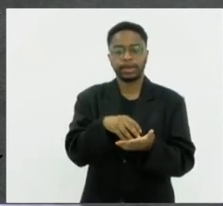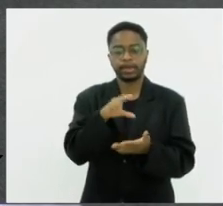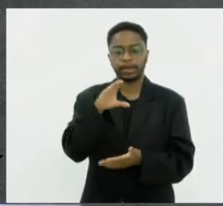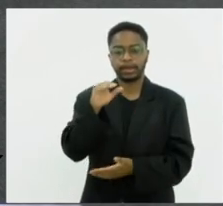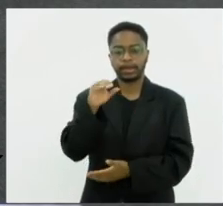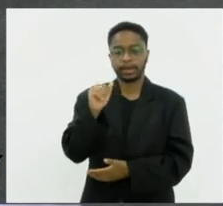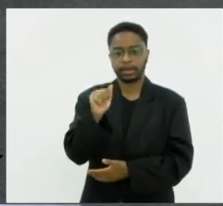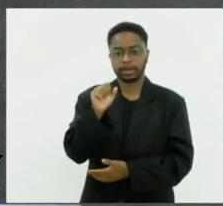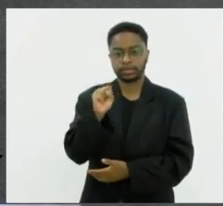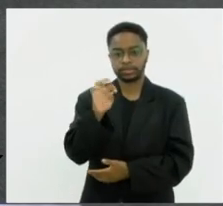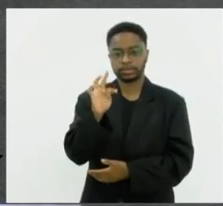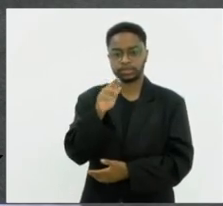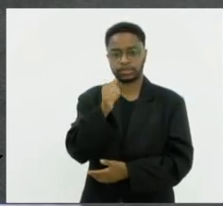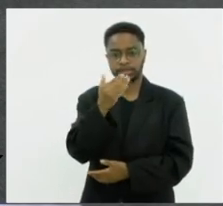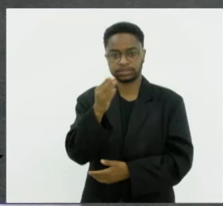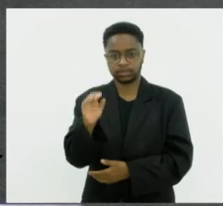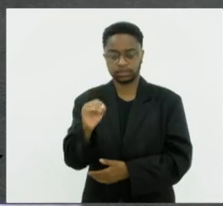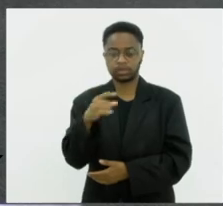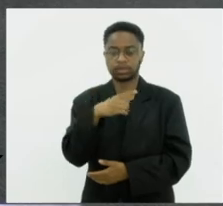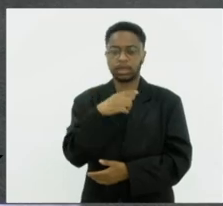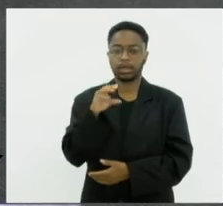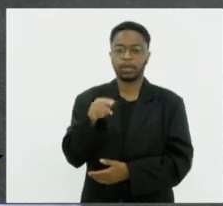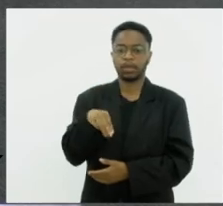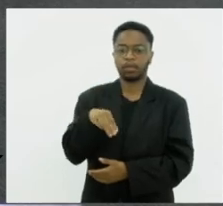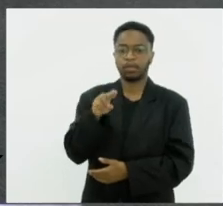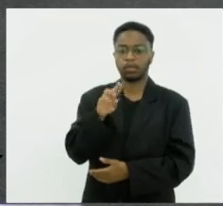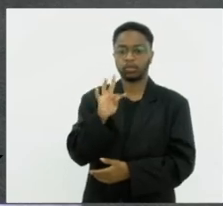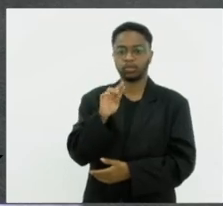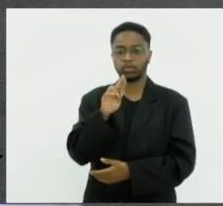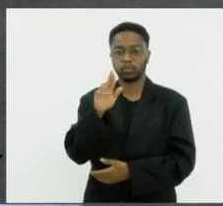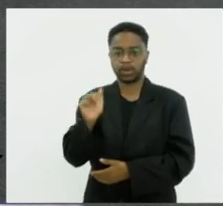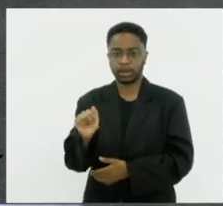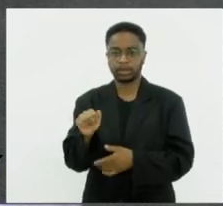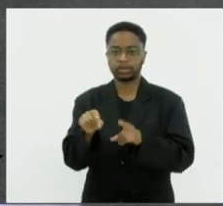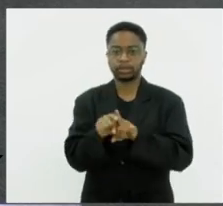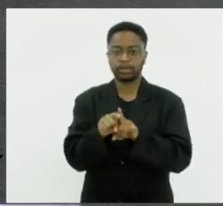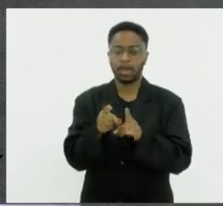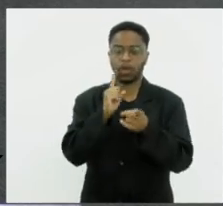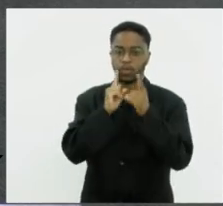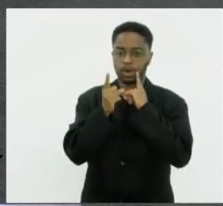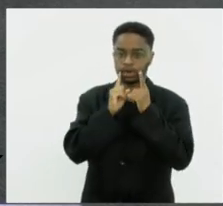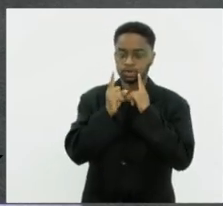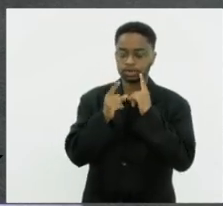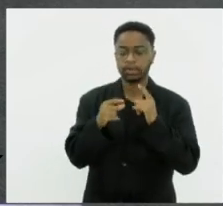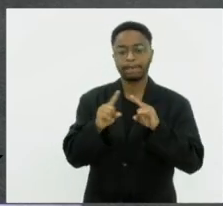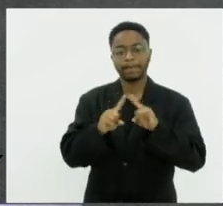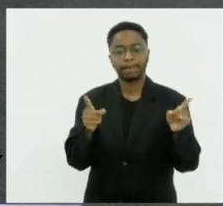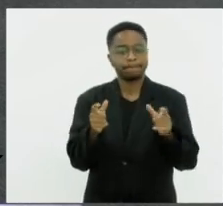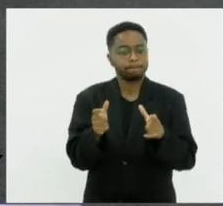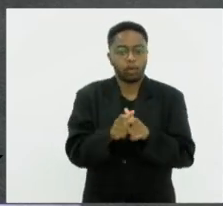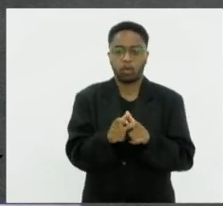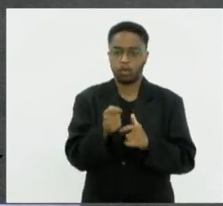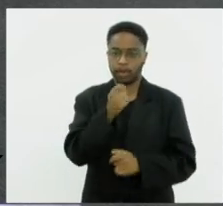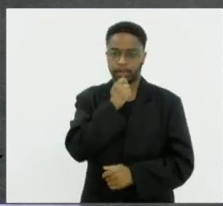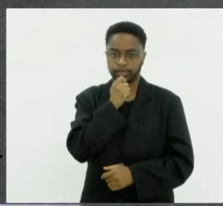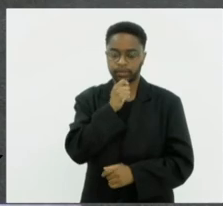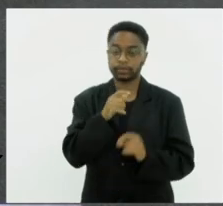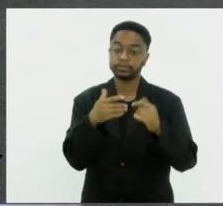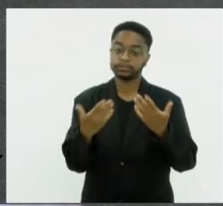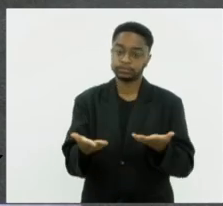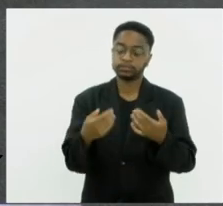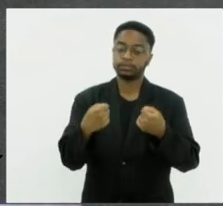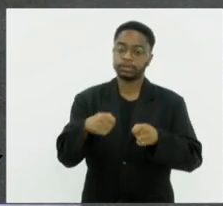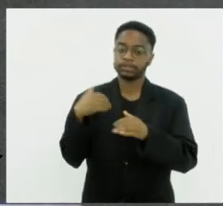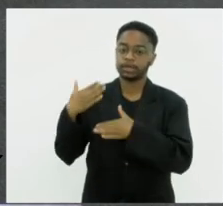CAVEM que atende no Mutuá e outro que atende na região de Alcântara, porém ainda é muito pouco e a gente precisa